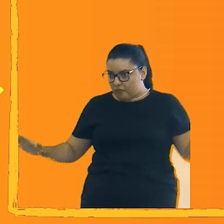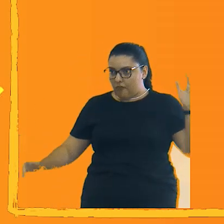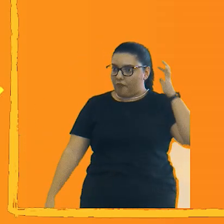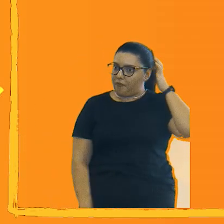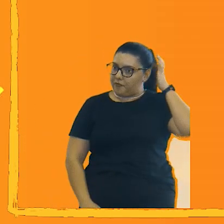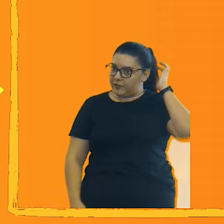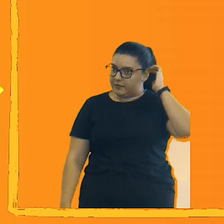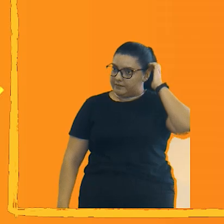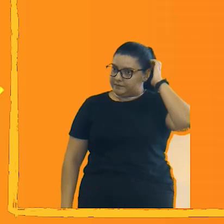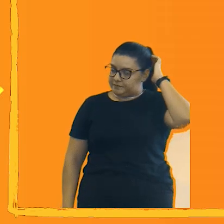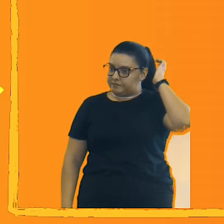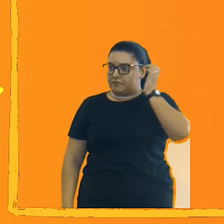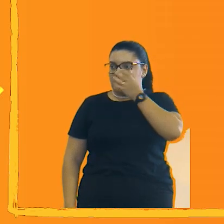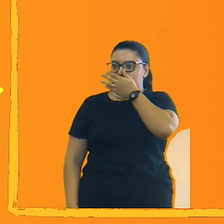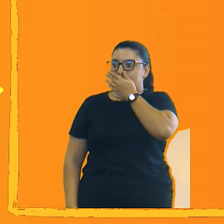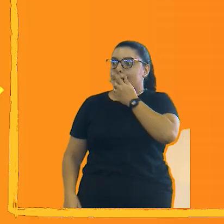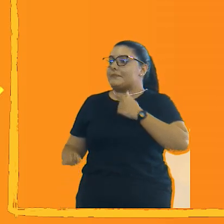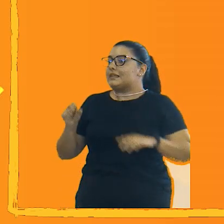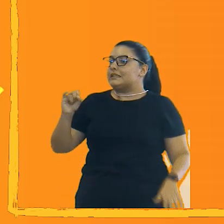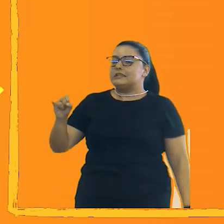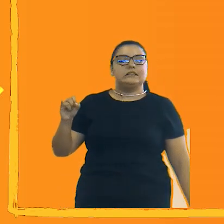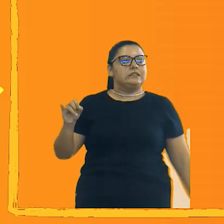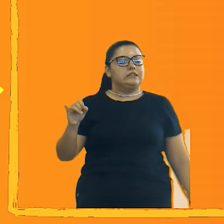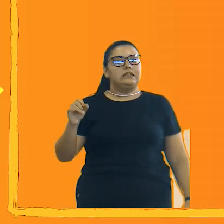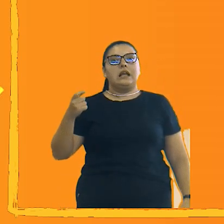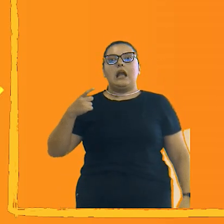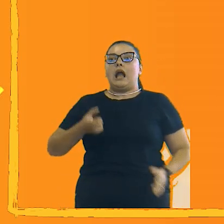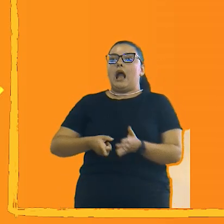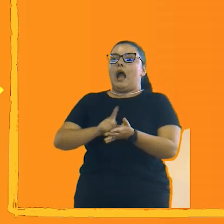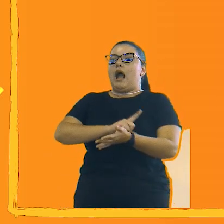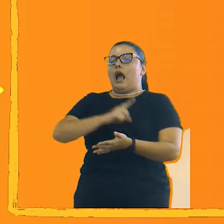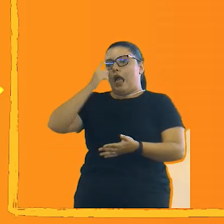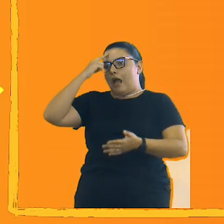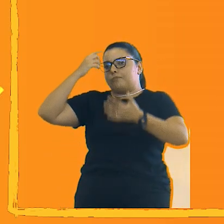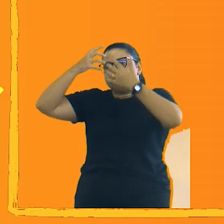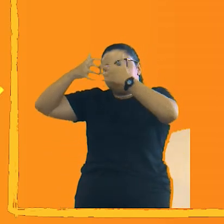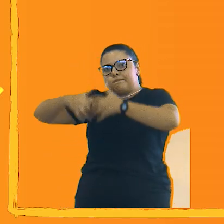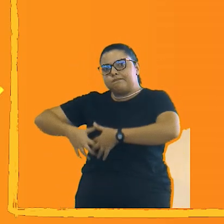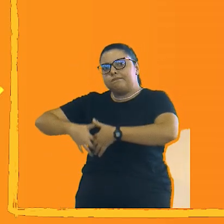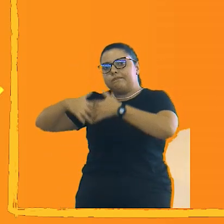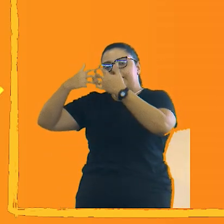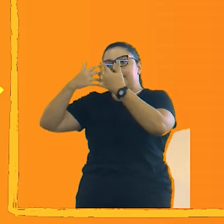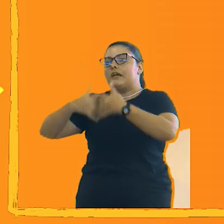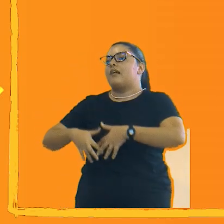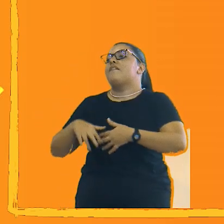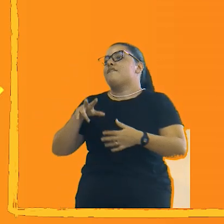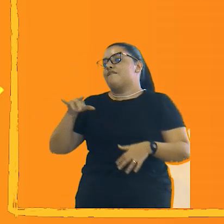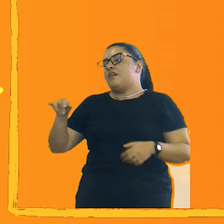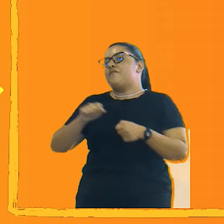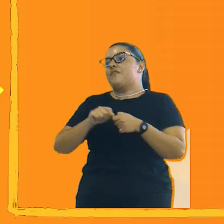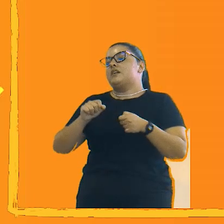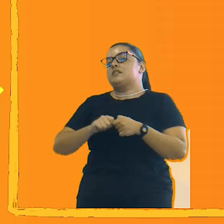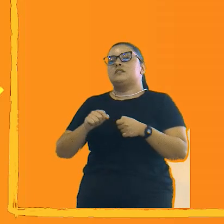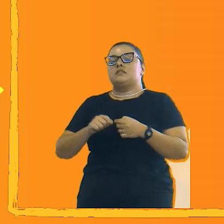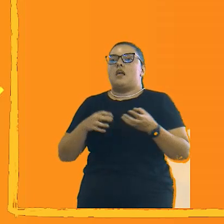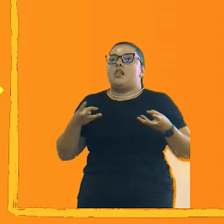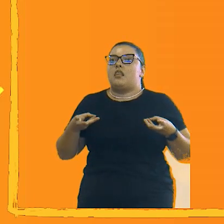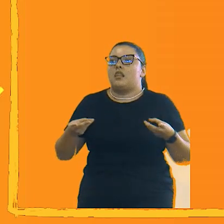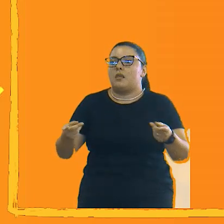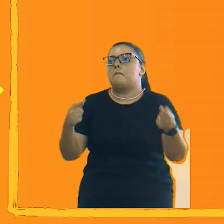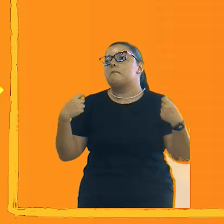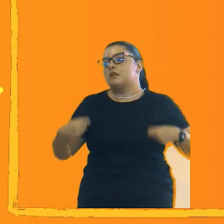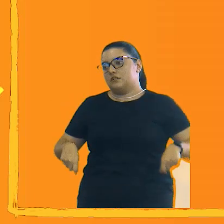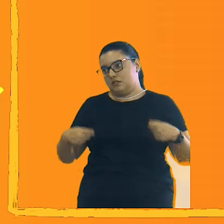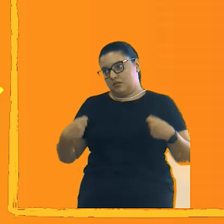tranquilo se eu não tiver aquele raciocínio que eu falei para você ainda há pouco eu vou ter que fazer tudo isso de